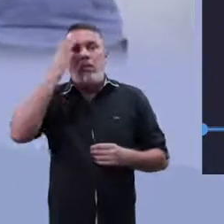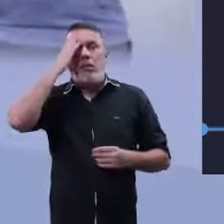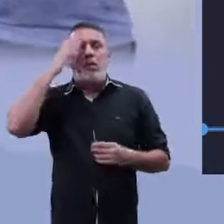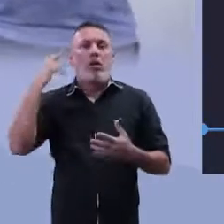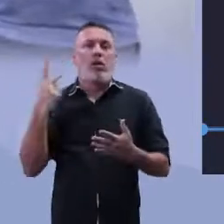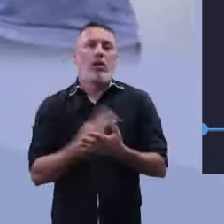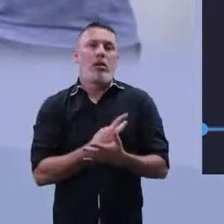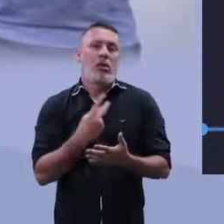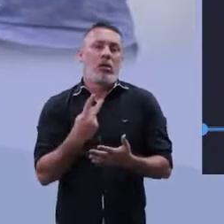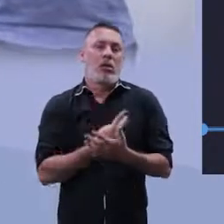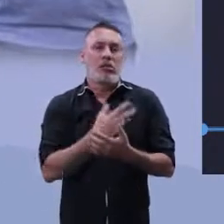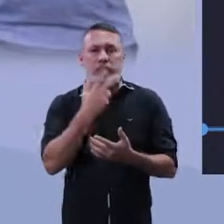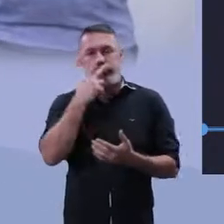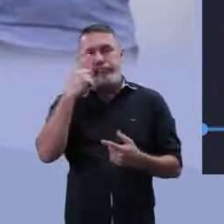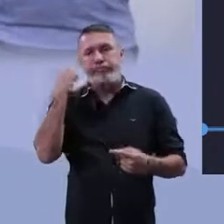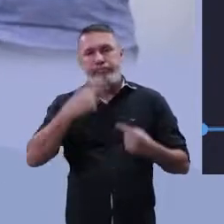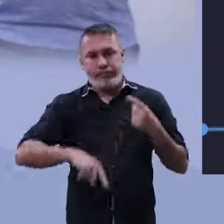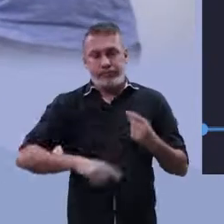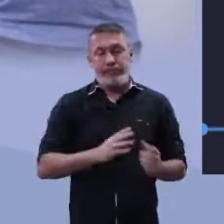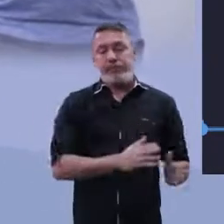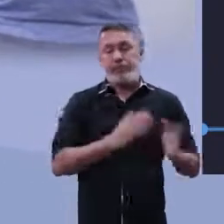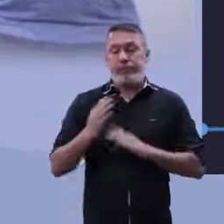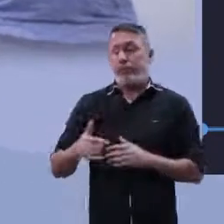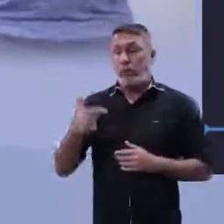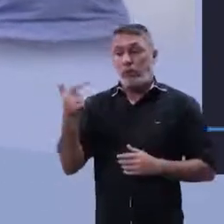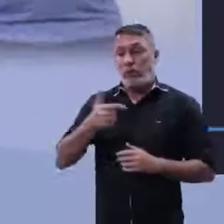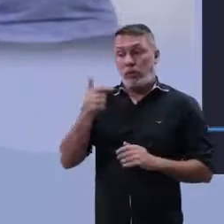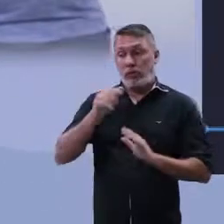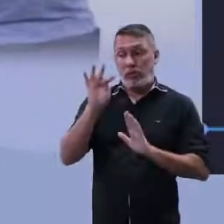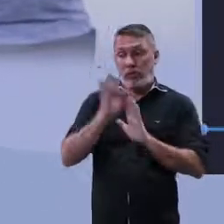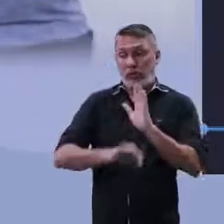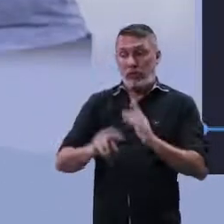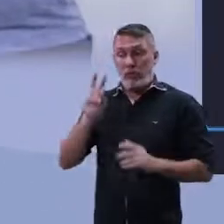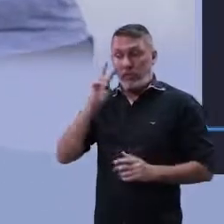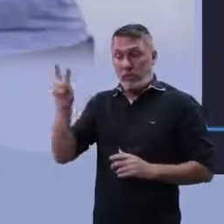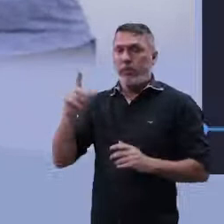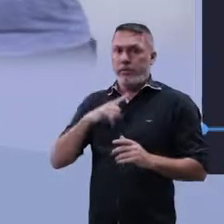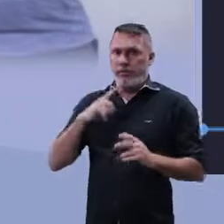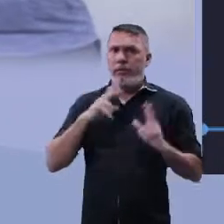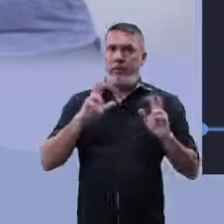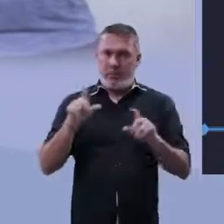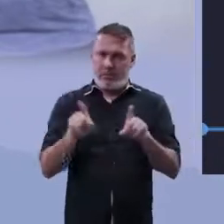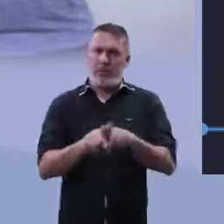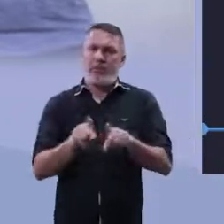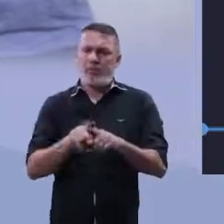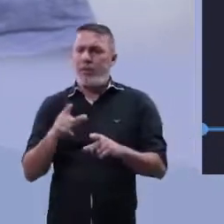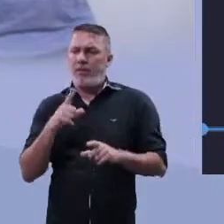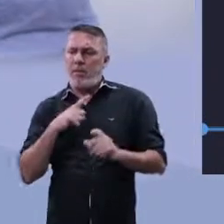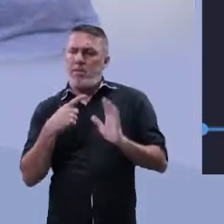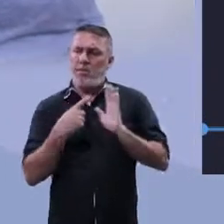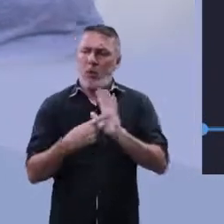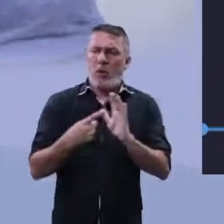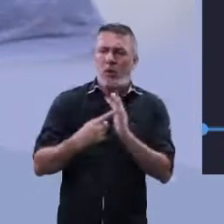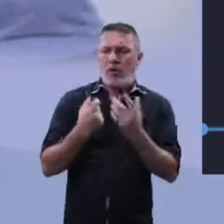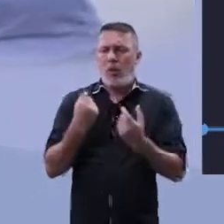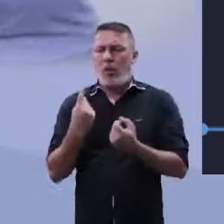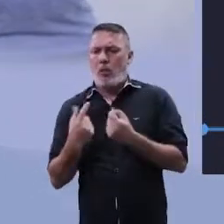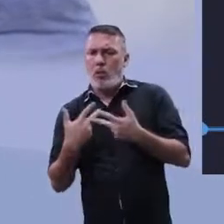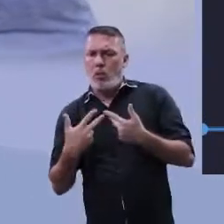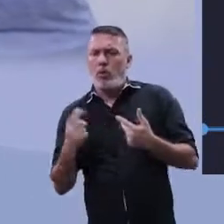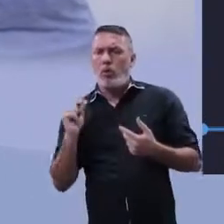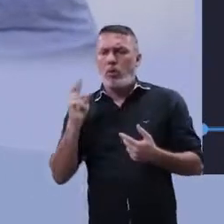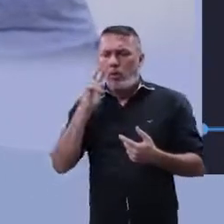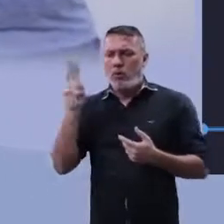má interpretação. O segundo texto, ele vai tratar algumas coisas, ele vai mostrar ali,